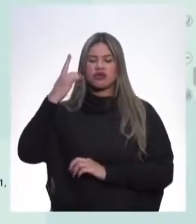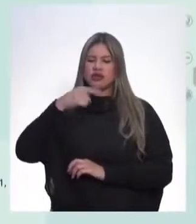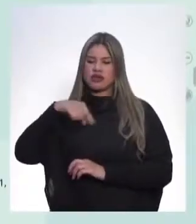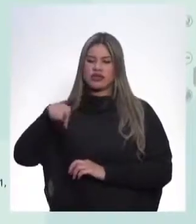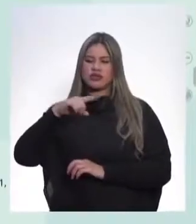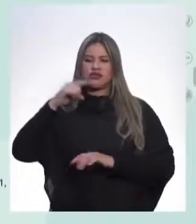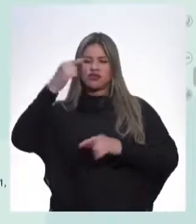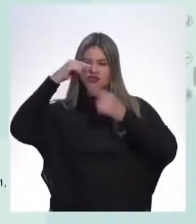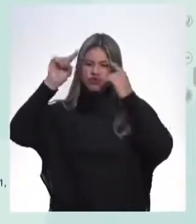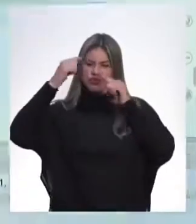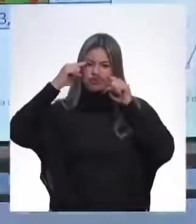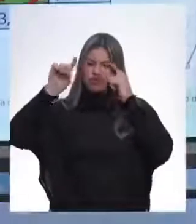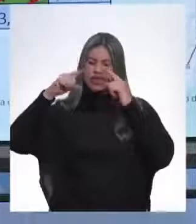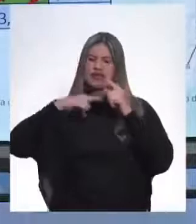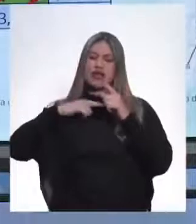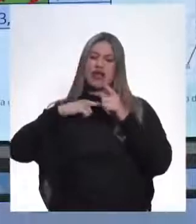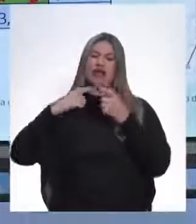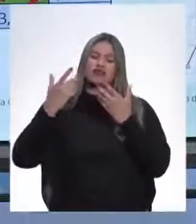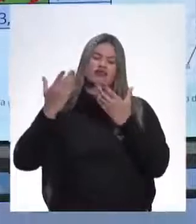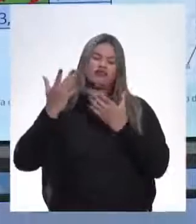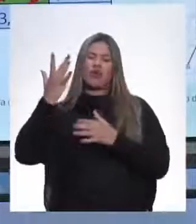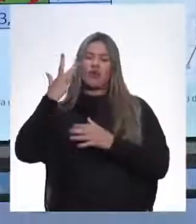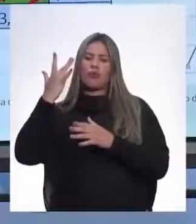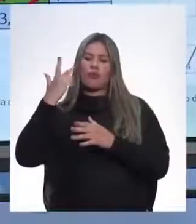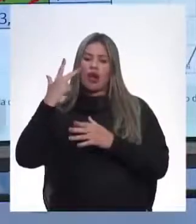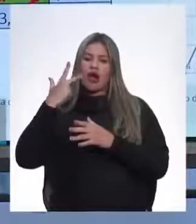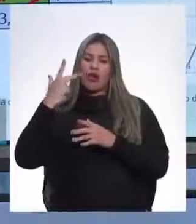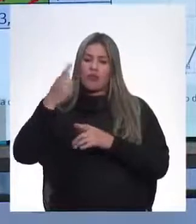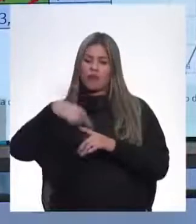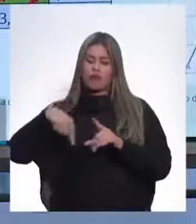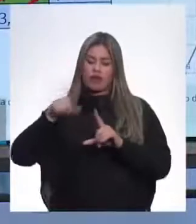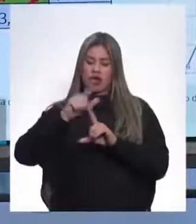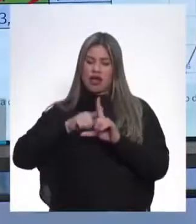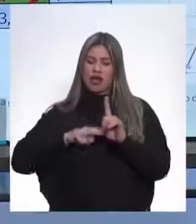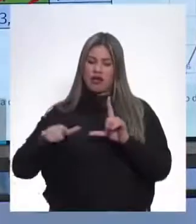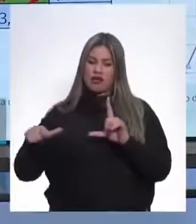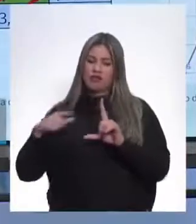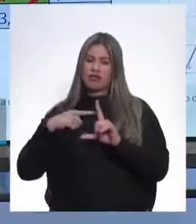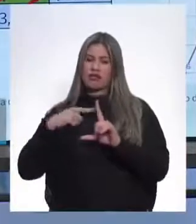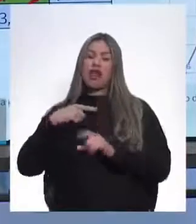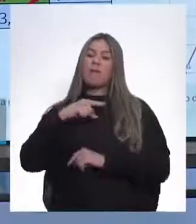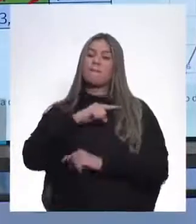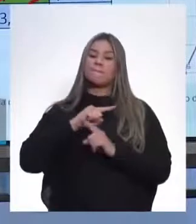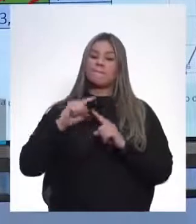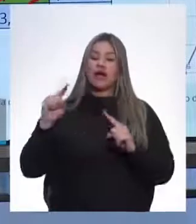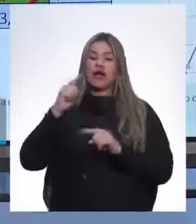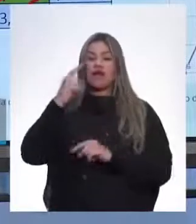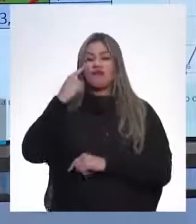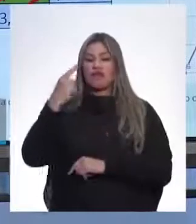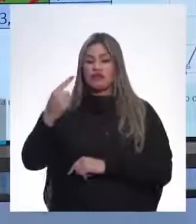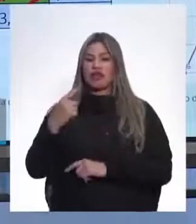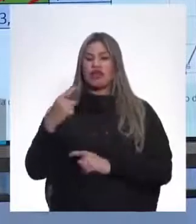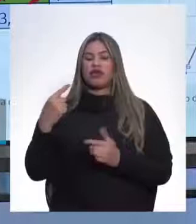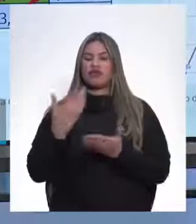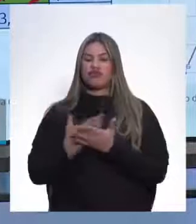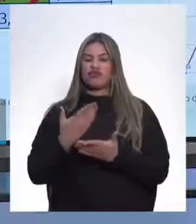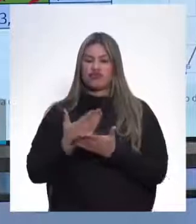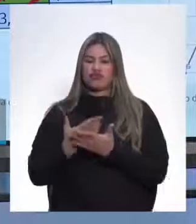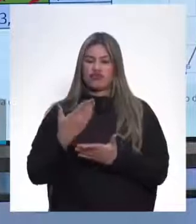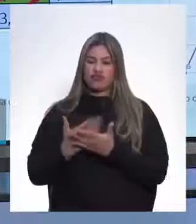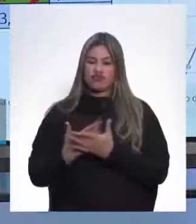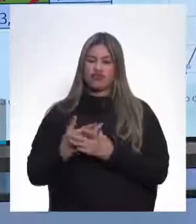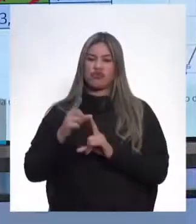a gente começa a trabalhar com gráficos. É extremamente normal, mas vocês verão na escolaridade de vocês ainda muito trabalho